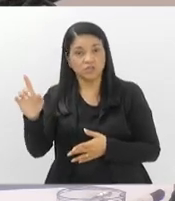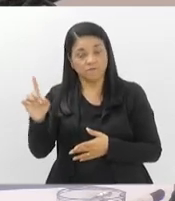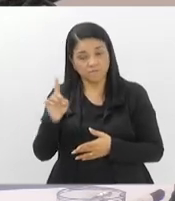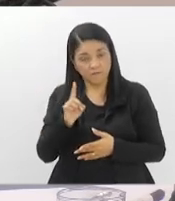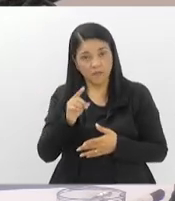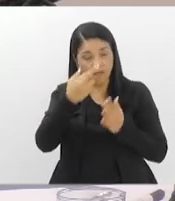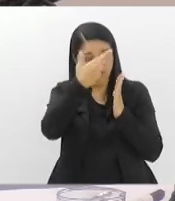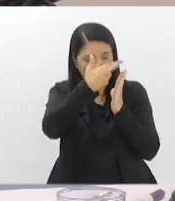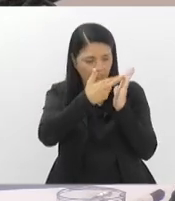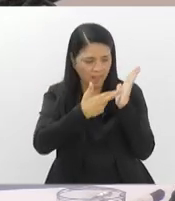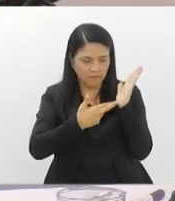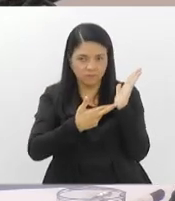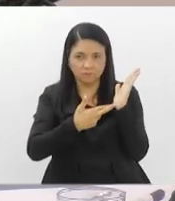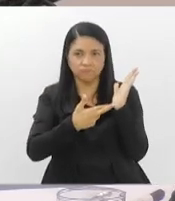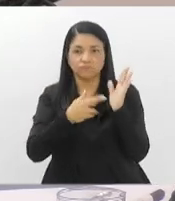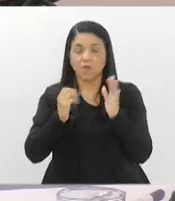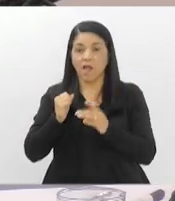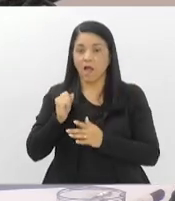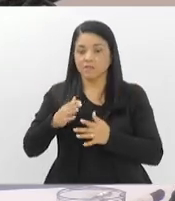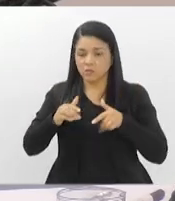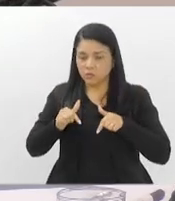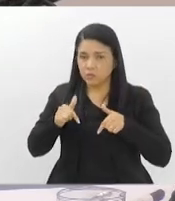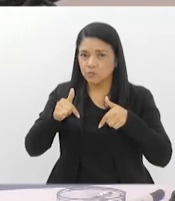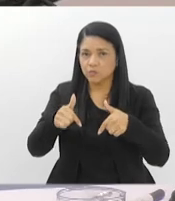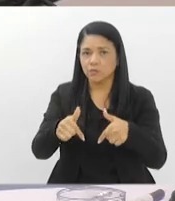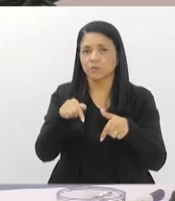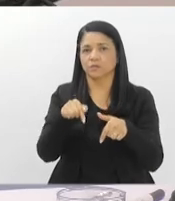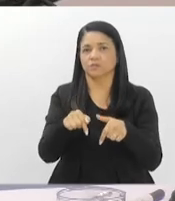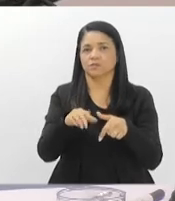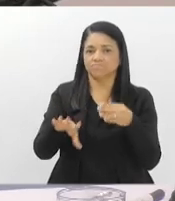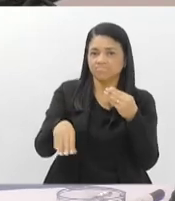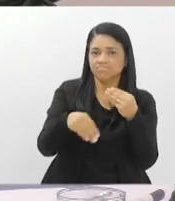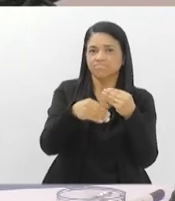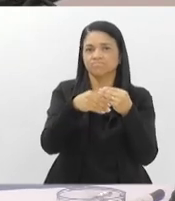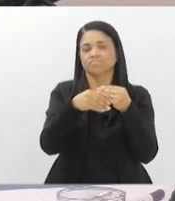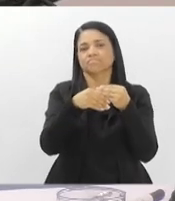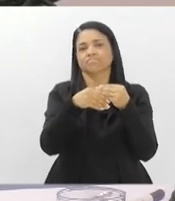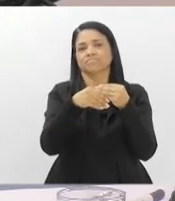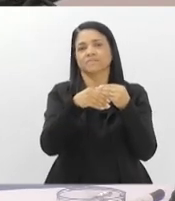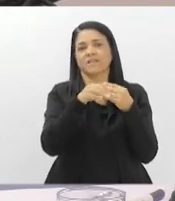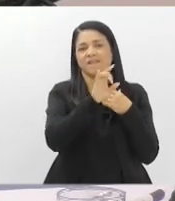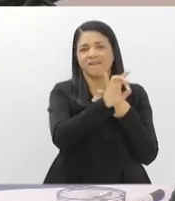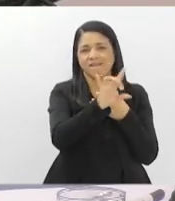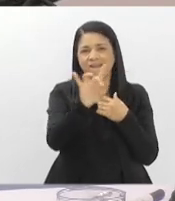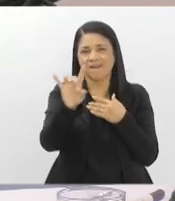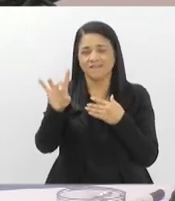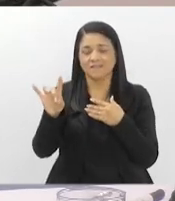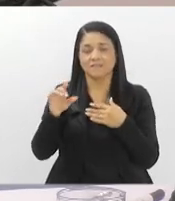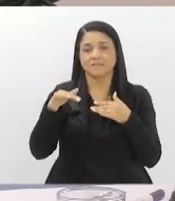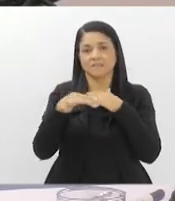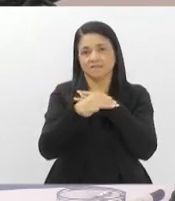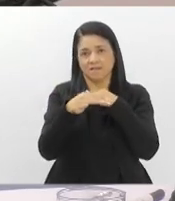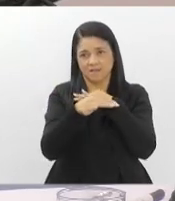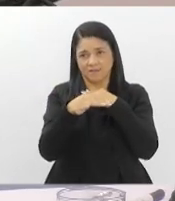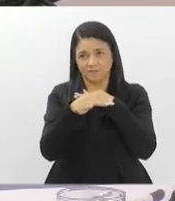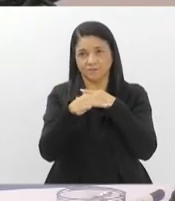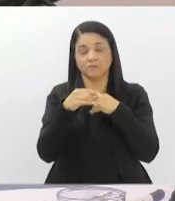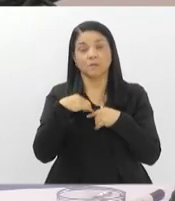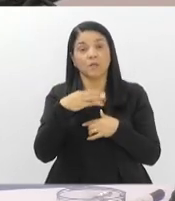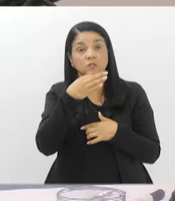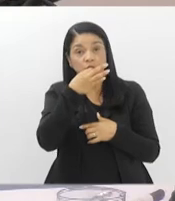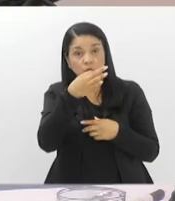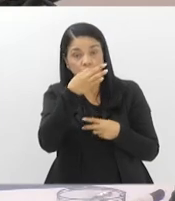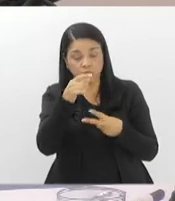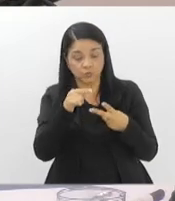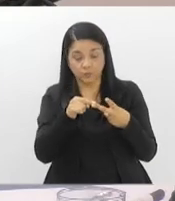um relatório de todas as ações que foram ingressos em cada em cada cidade como também eu sugiro mesmo para